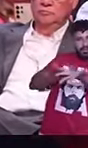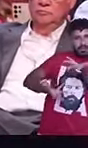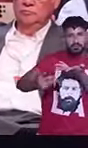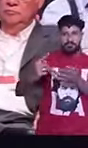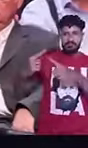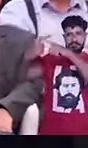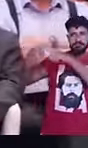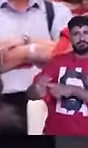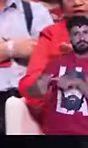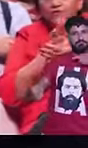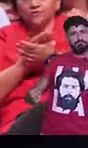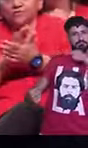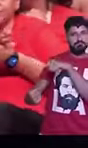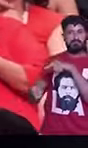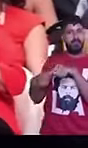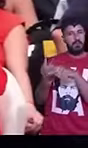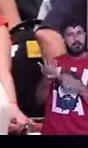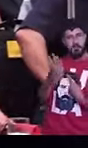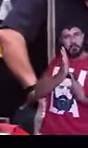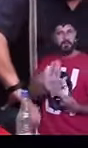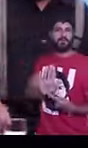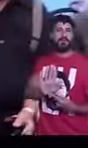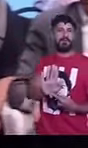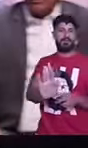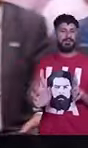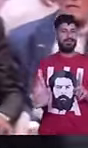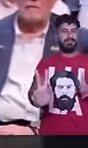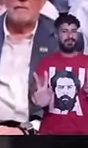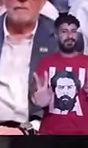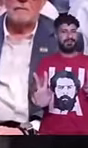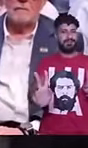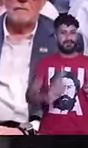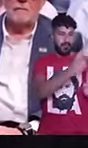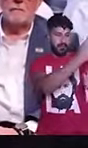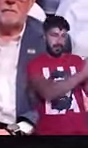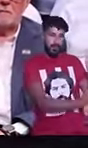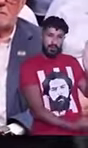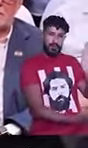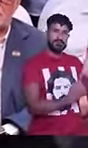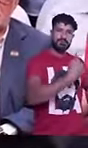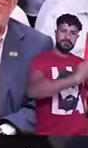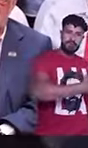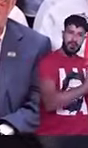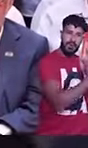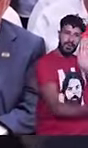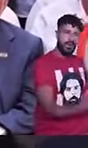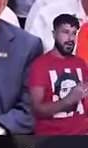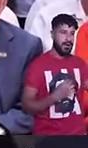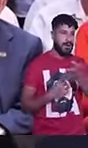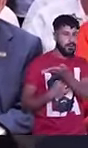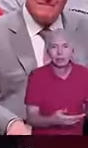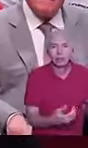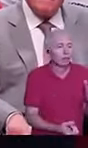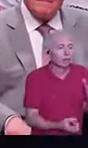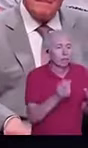adversários, para que a gente possa mostrar a diferença dos projetos de cidade que cada um de vocês vai